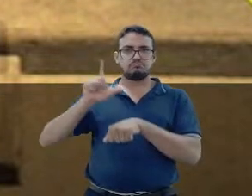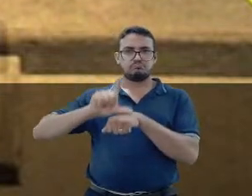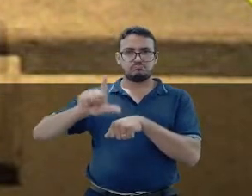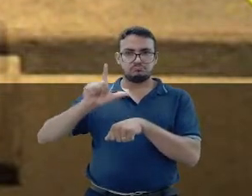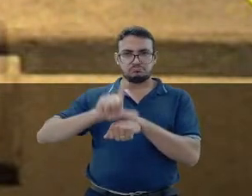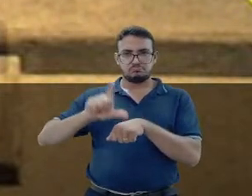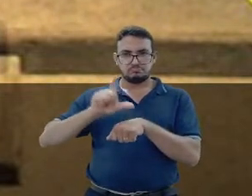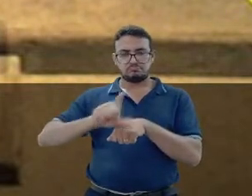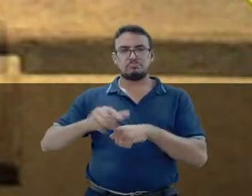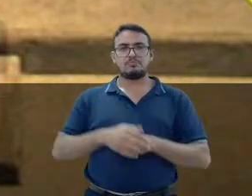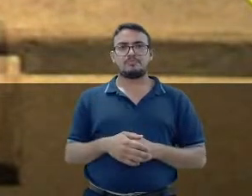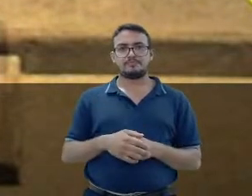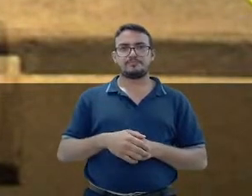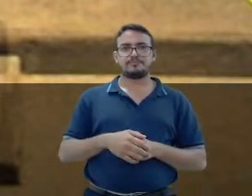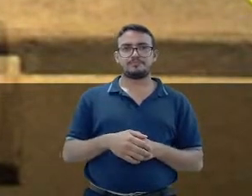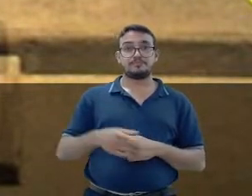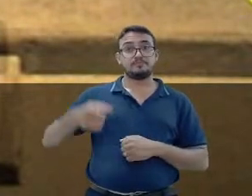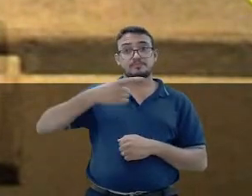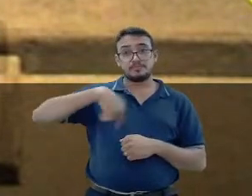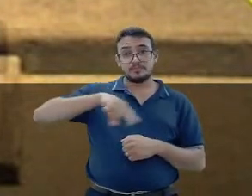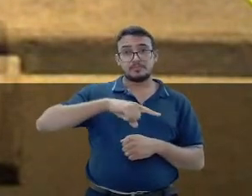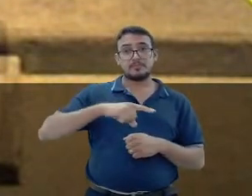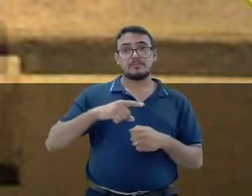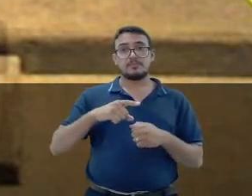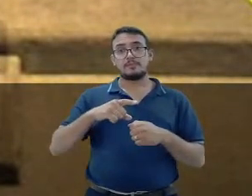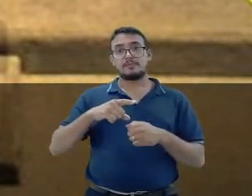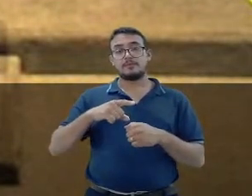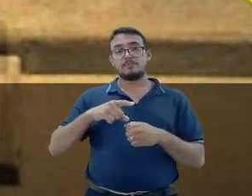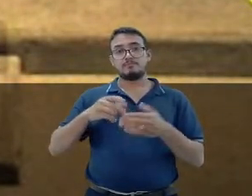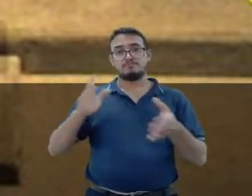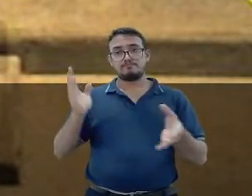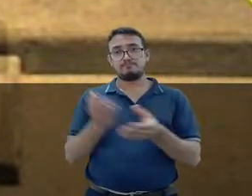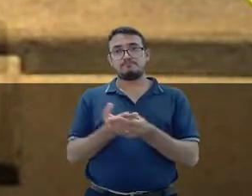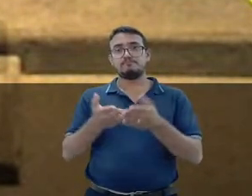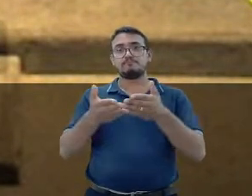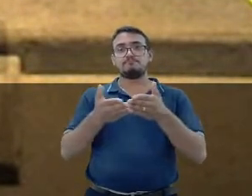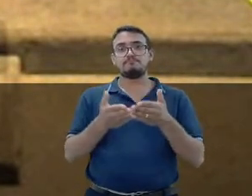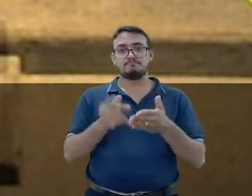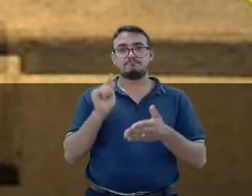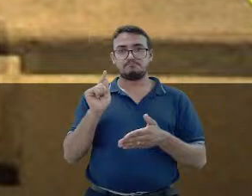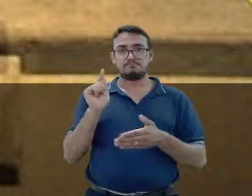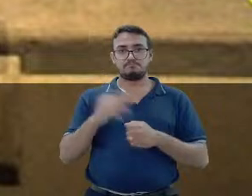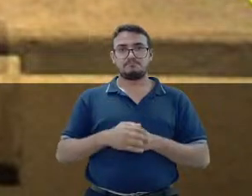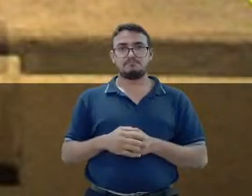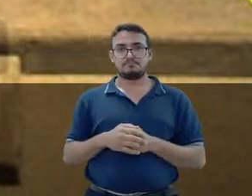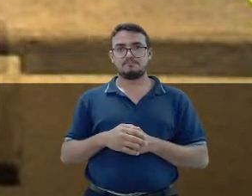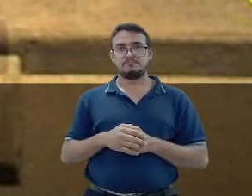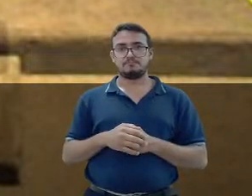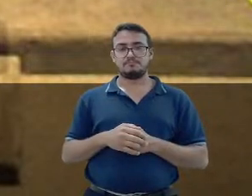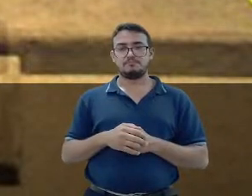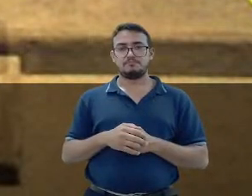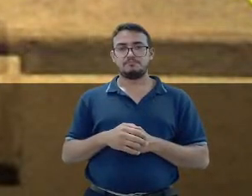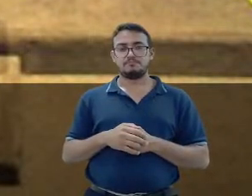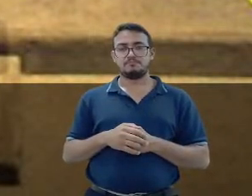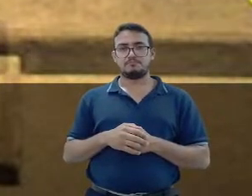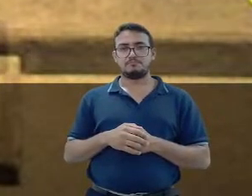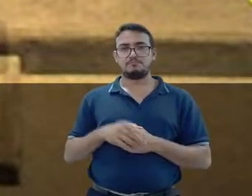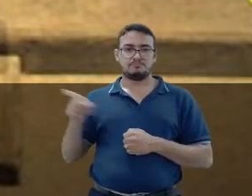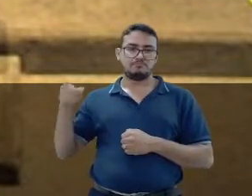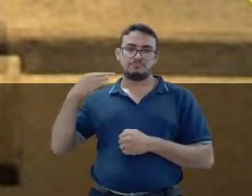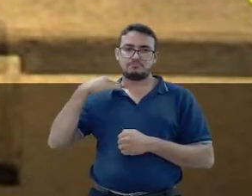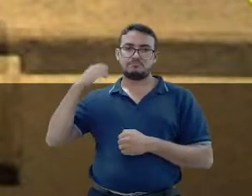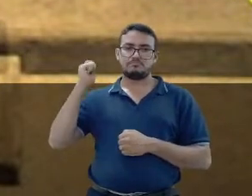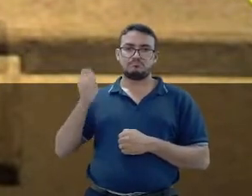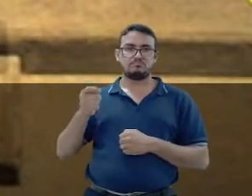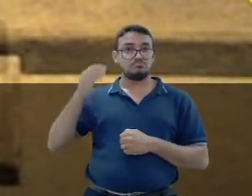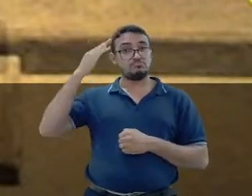entramos com um pedido, uma ação de exigir contas, e o juízo da vara de trabalho já entendeu, em razão dessa